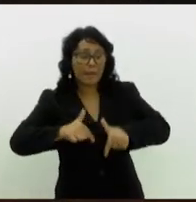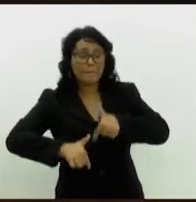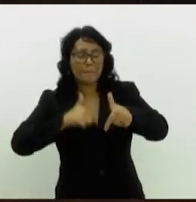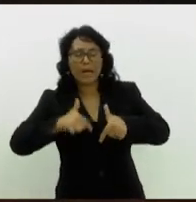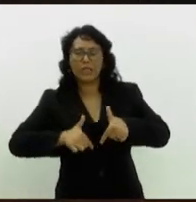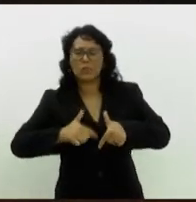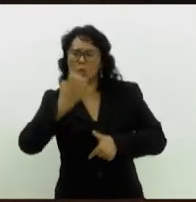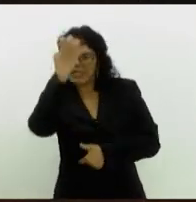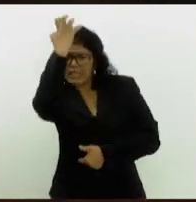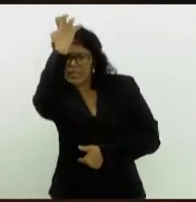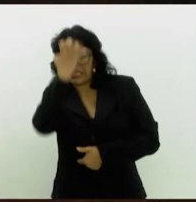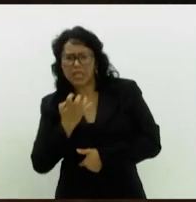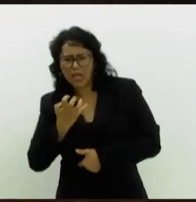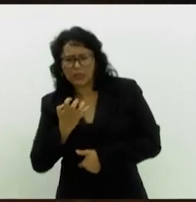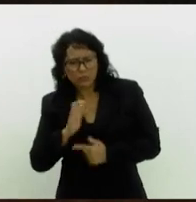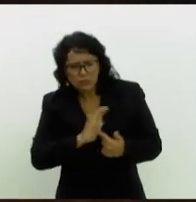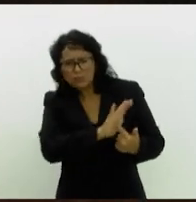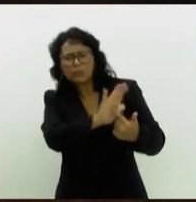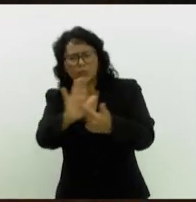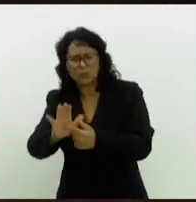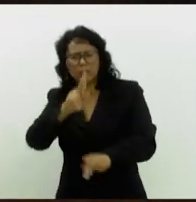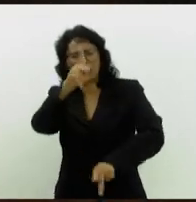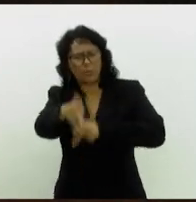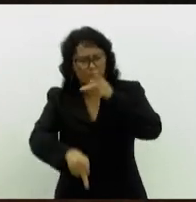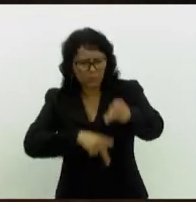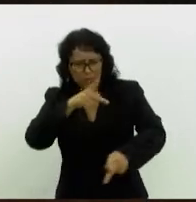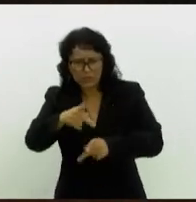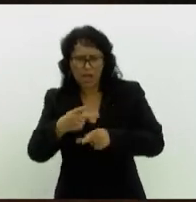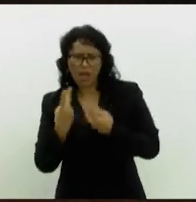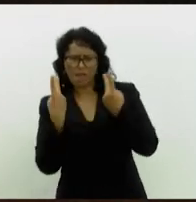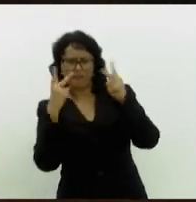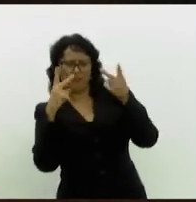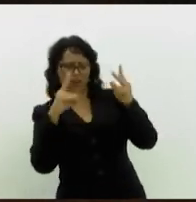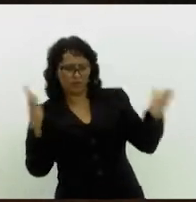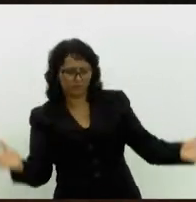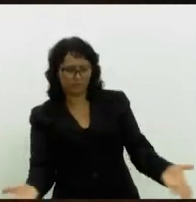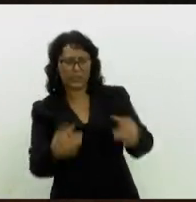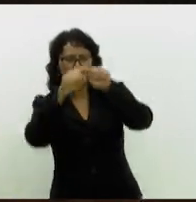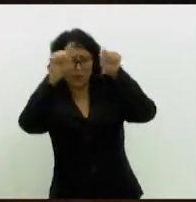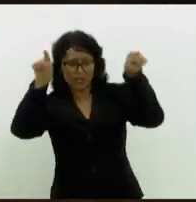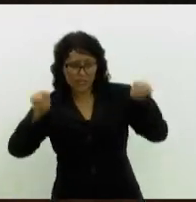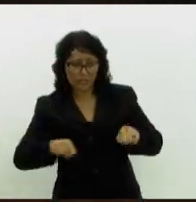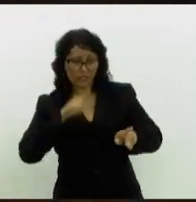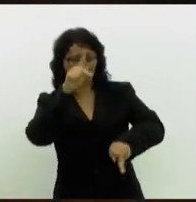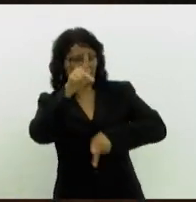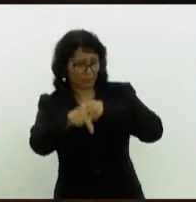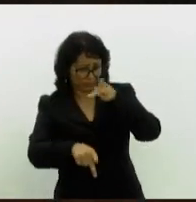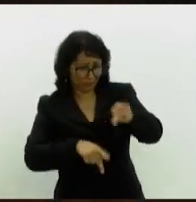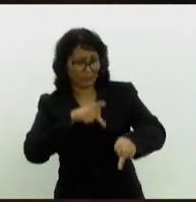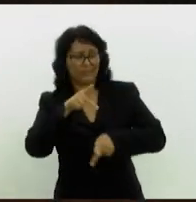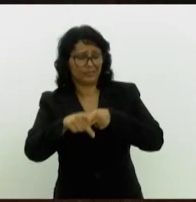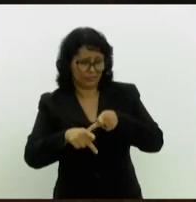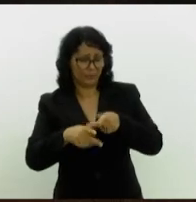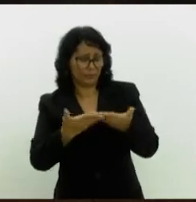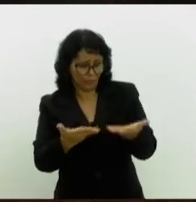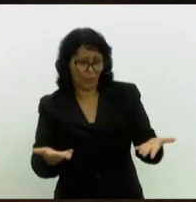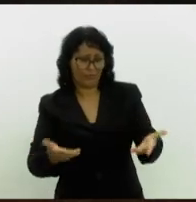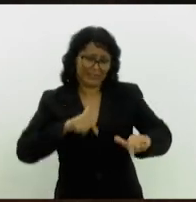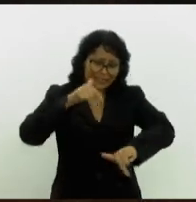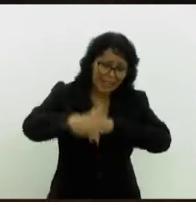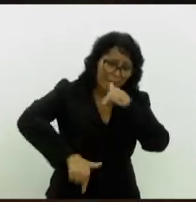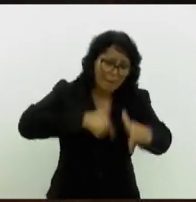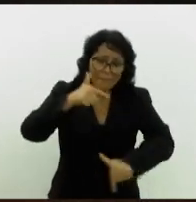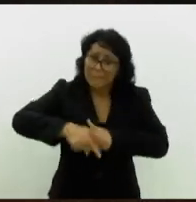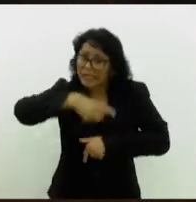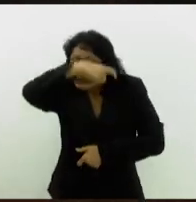pública é também a valorização de servidores públicos então eu me coloco hoje e